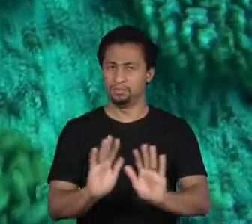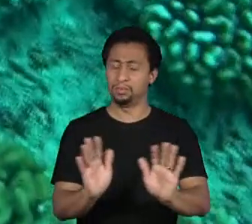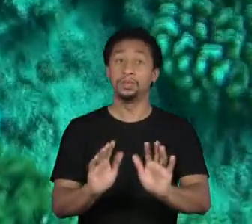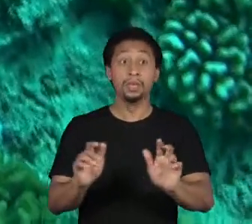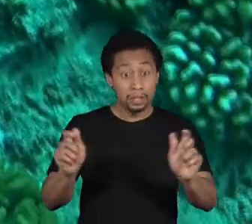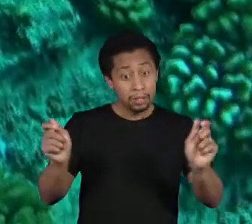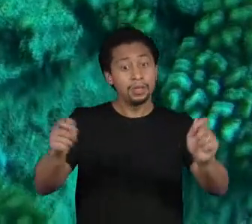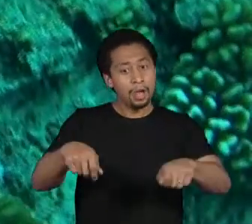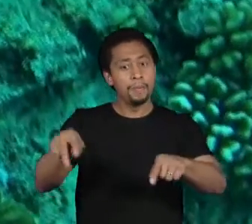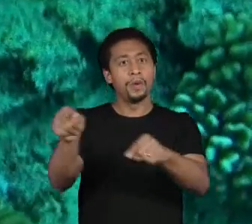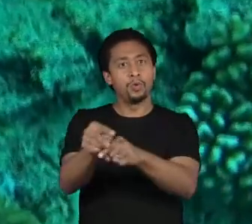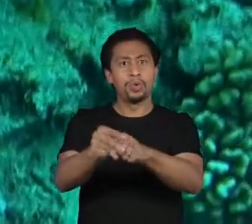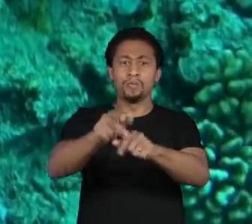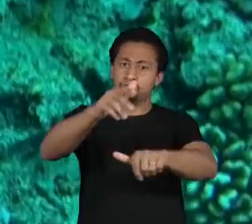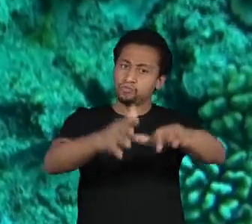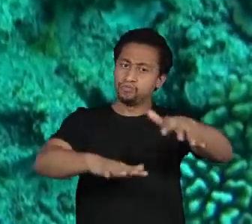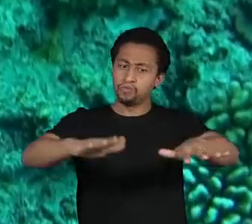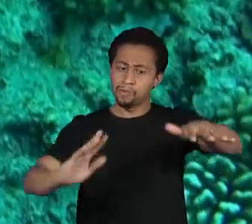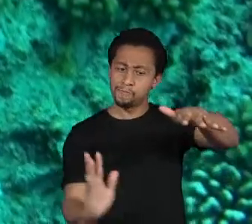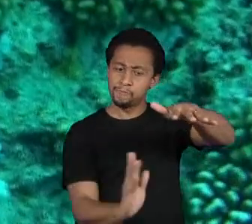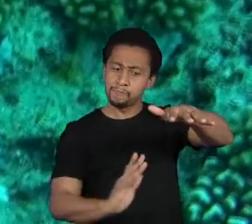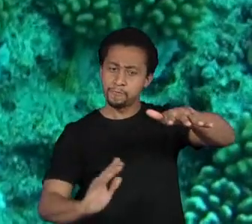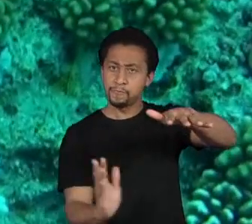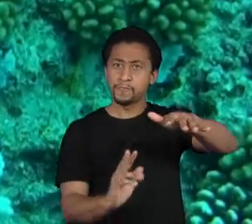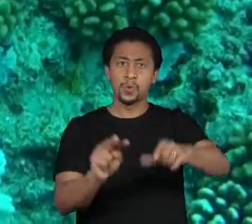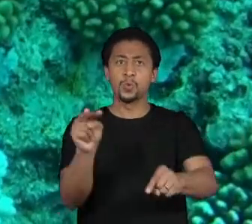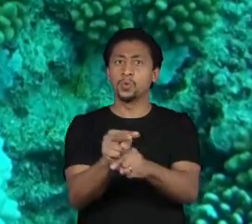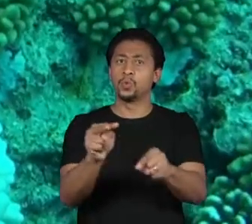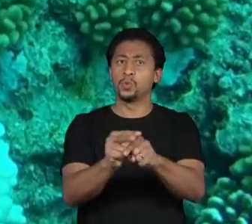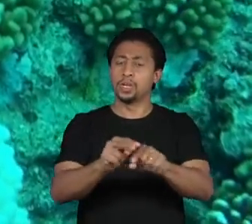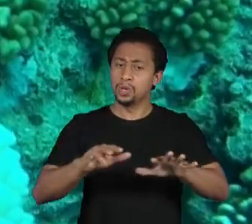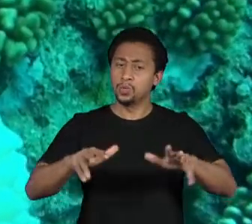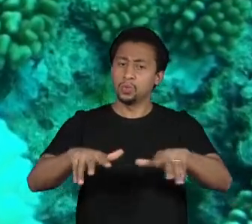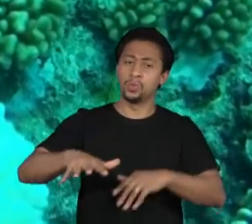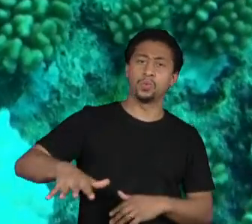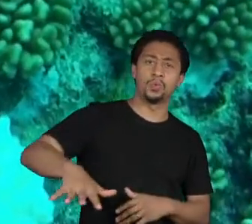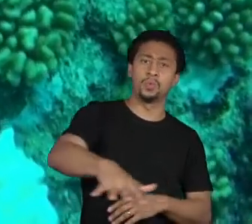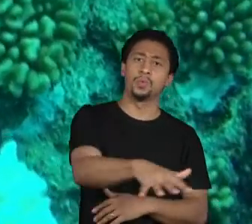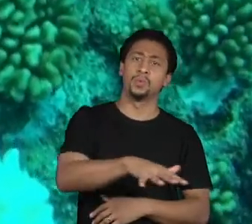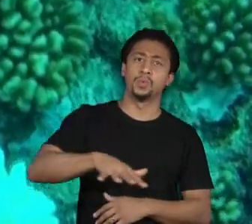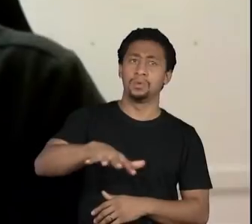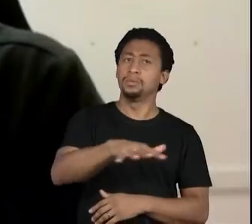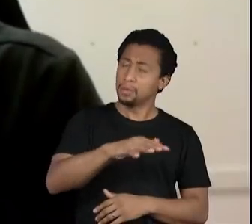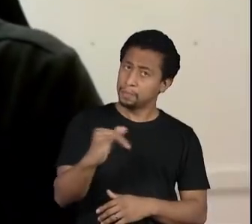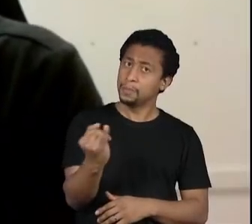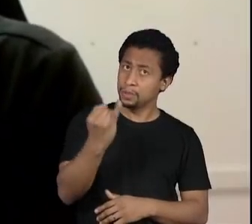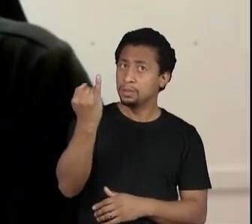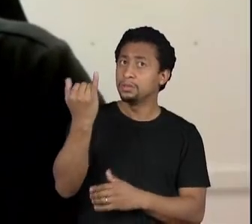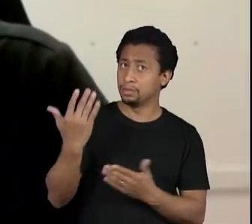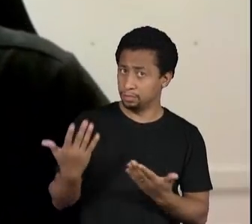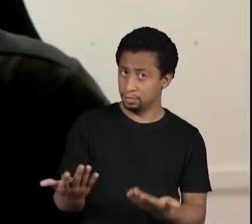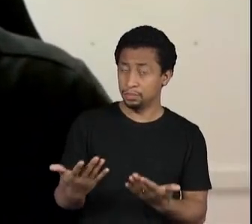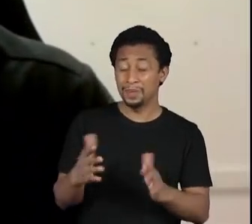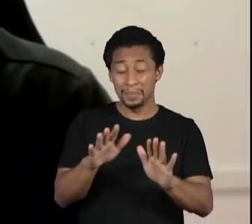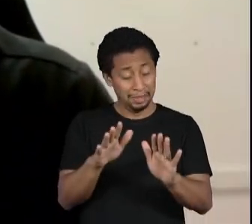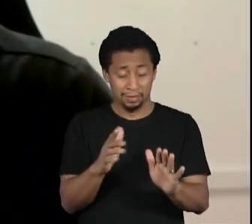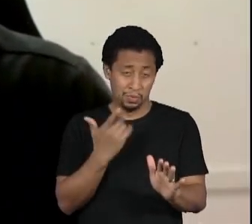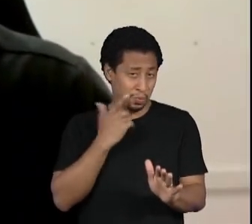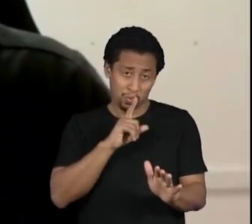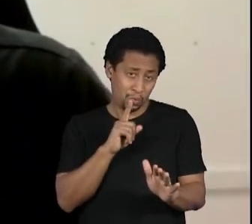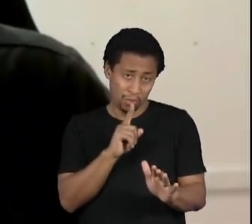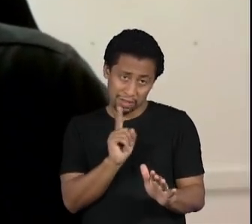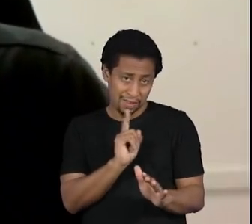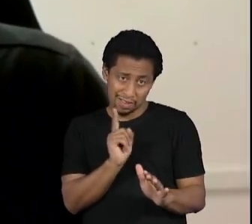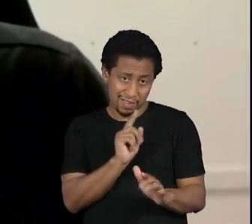os recifes de coral, que são ecossistemas bastante complexos e que hospedam uma diversidade imensa. Então, se a gente não consegue preservar